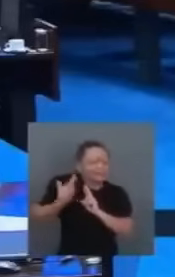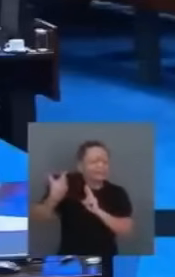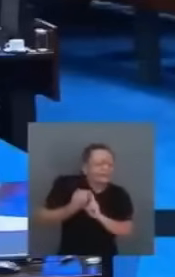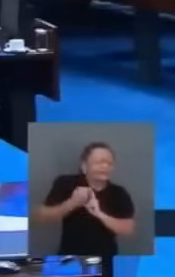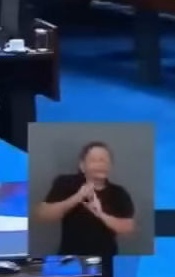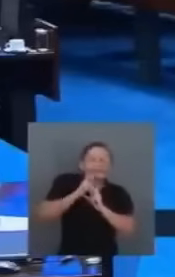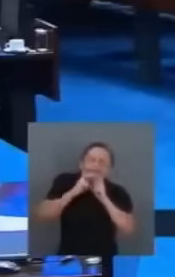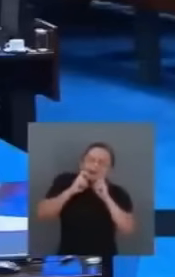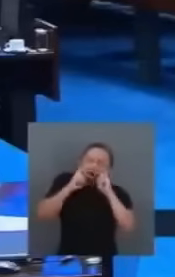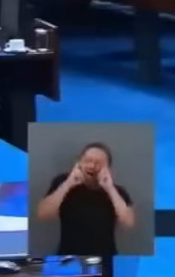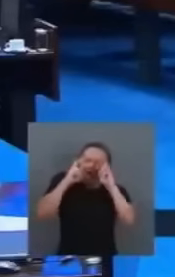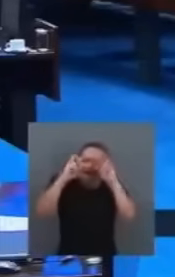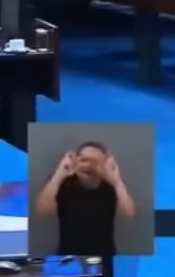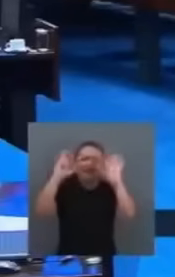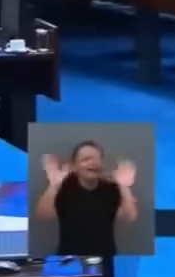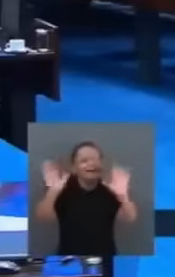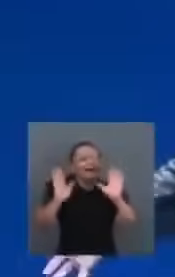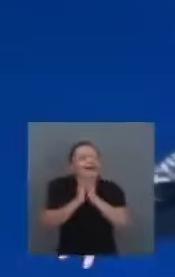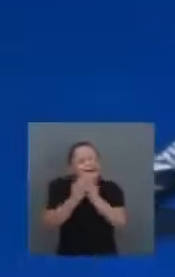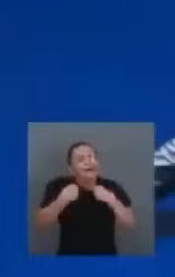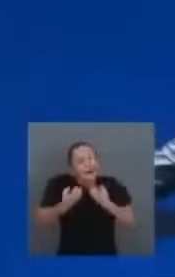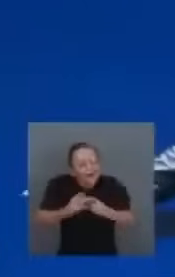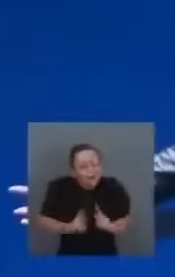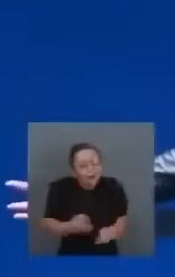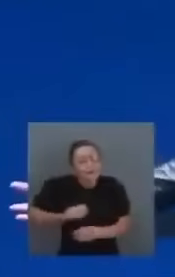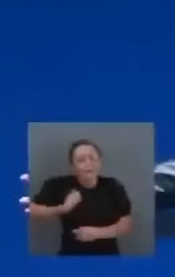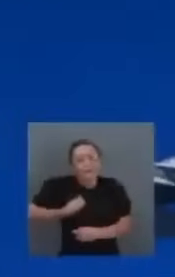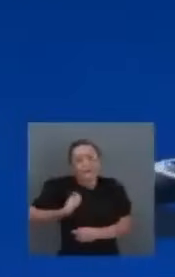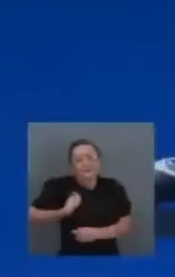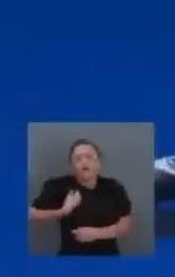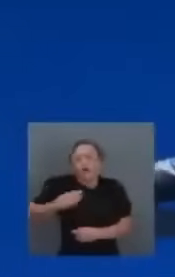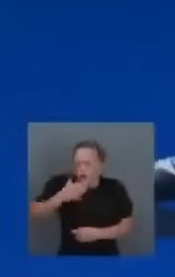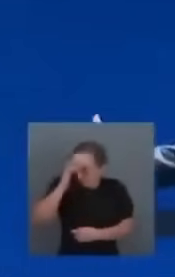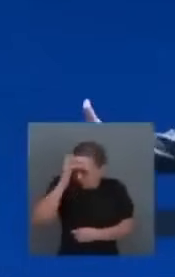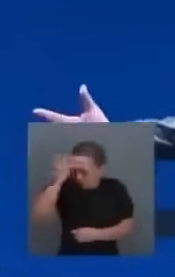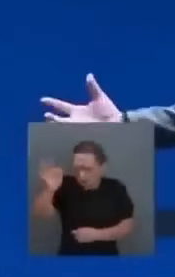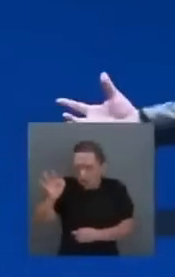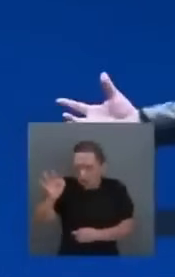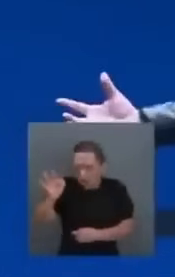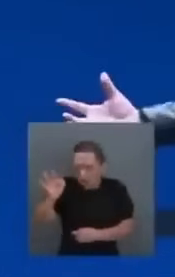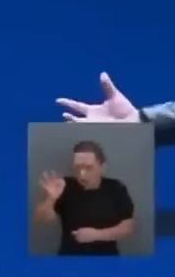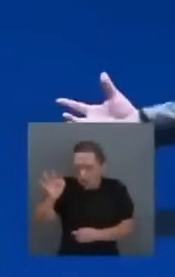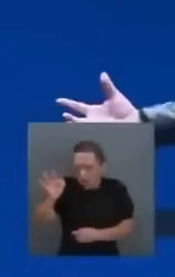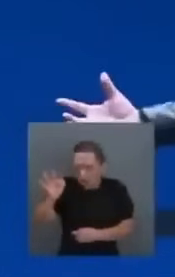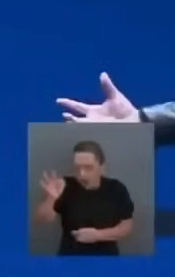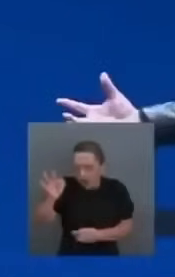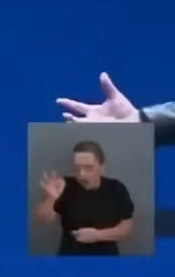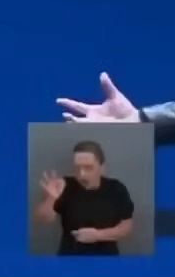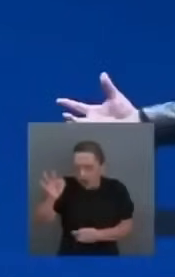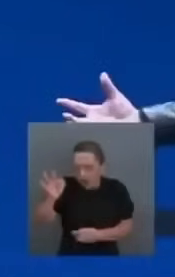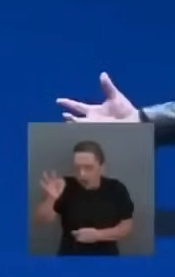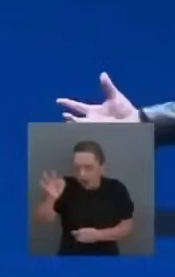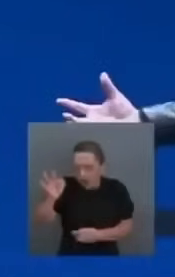Não! Quero continuar vivo! Vai doer, eu sei!